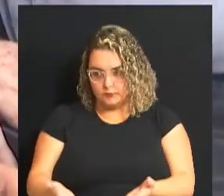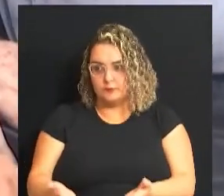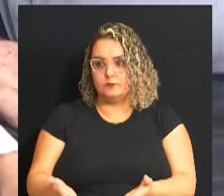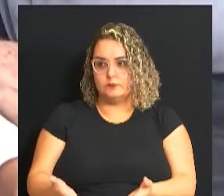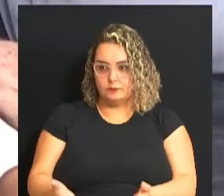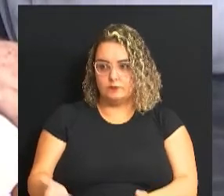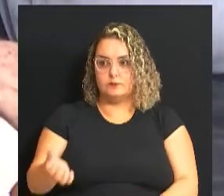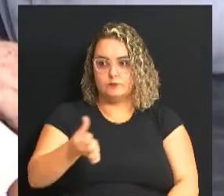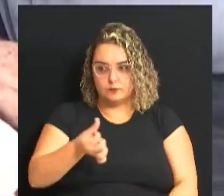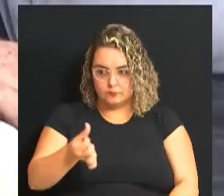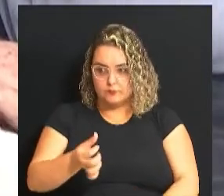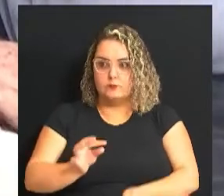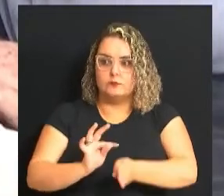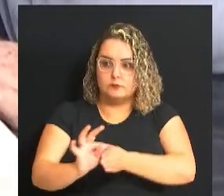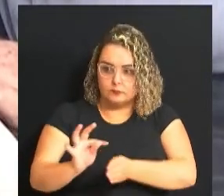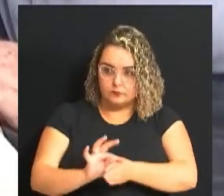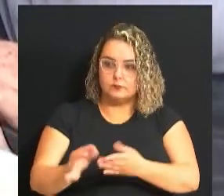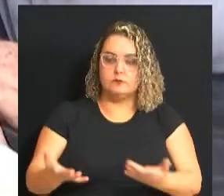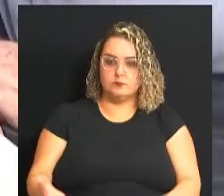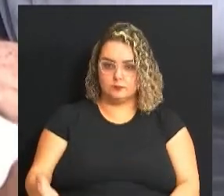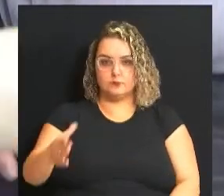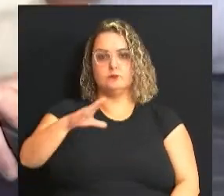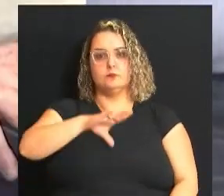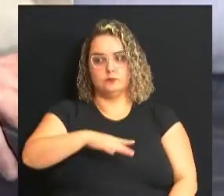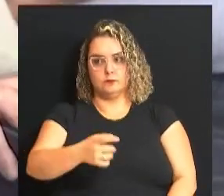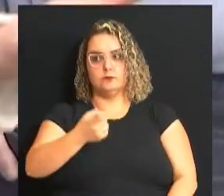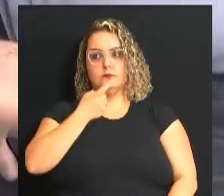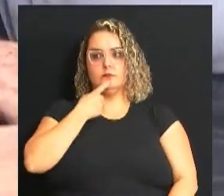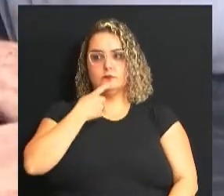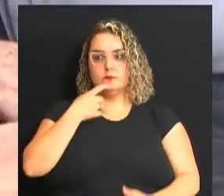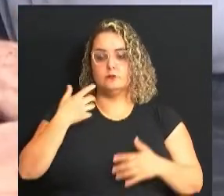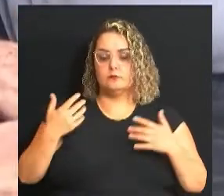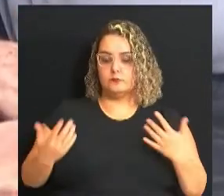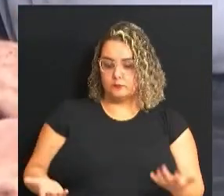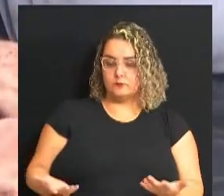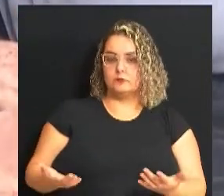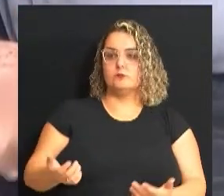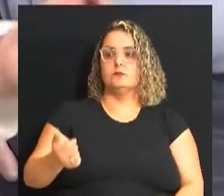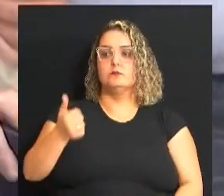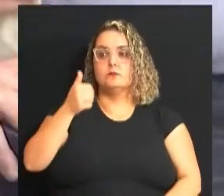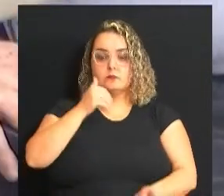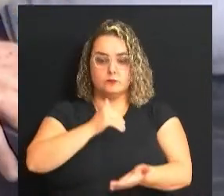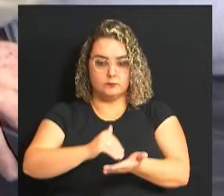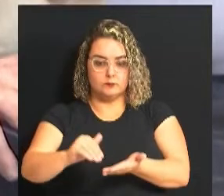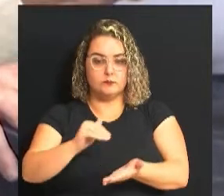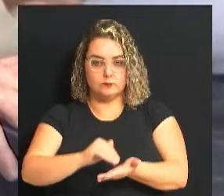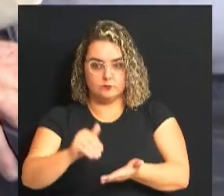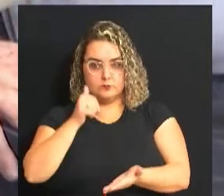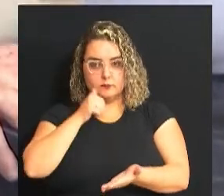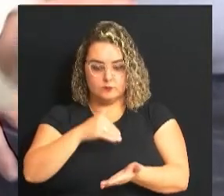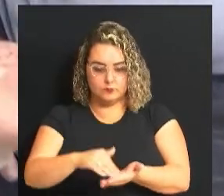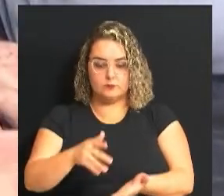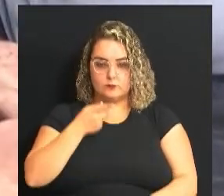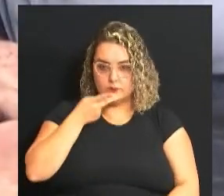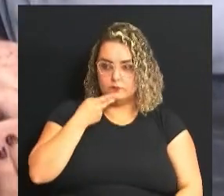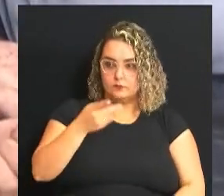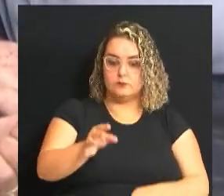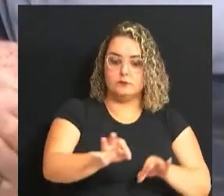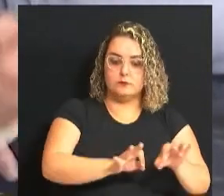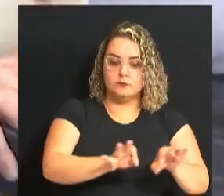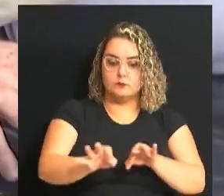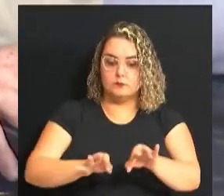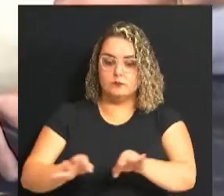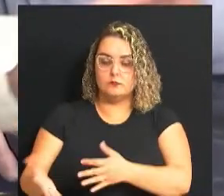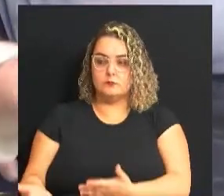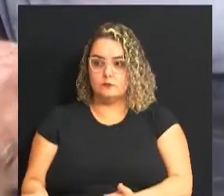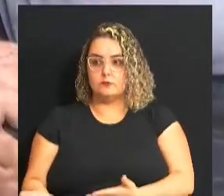sexto Conselho Tutelar, no município de Campinas. E, como a secretária bem disse, estamos num processo de organização, né,